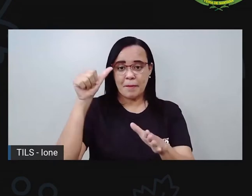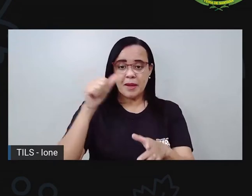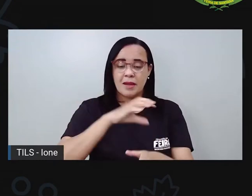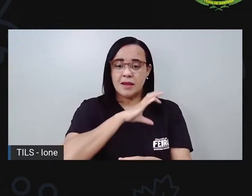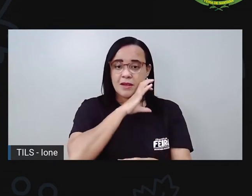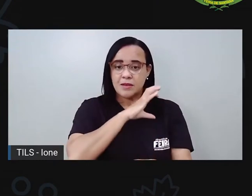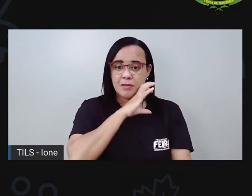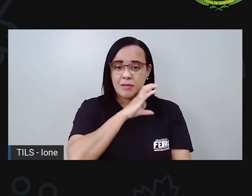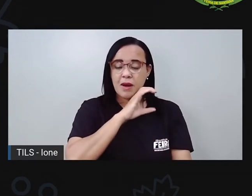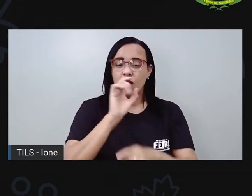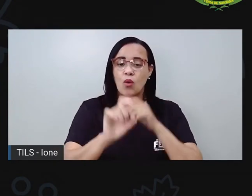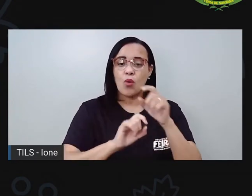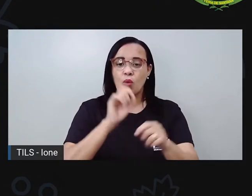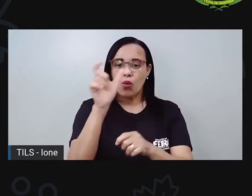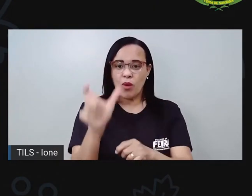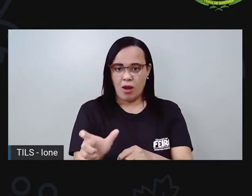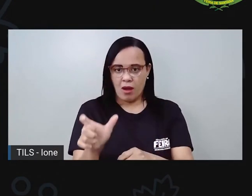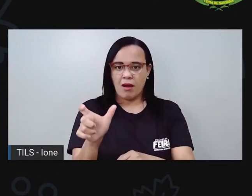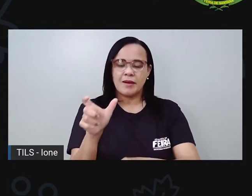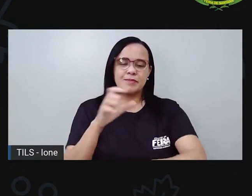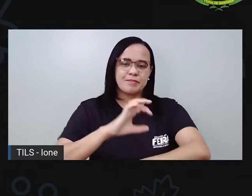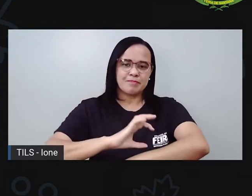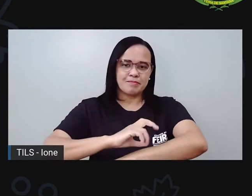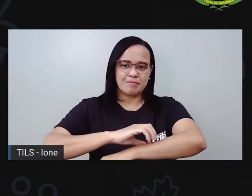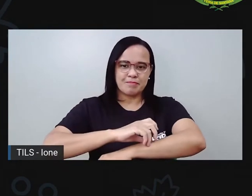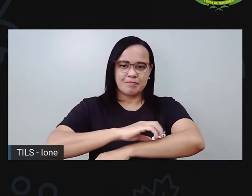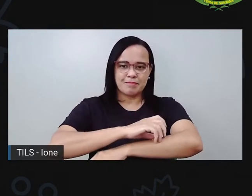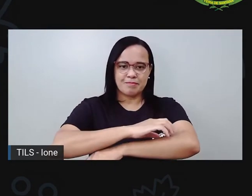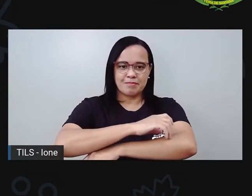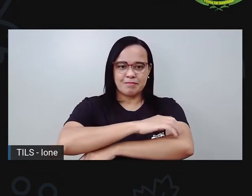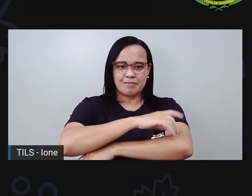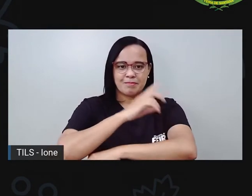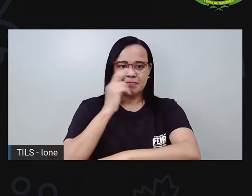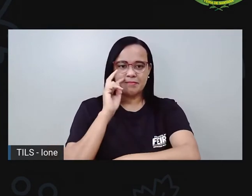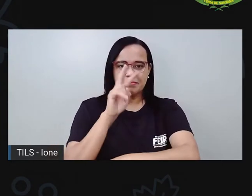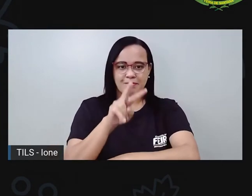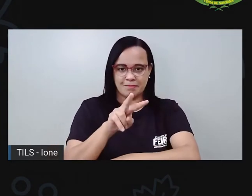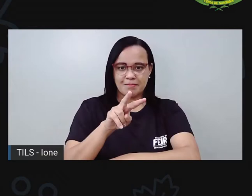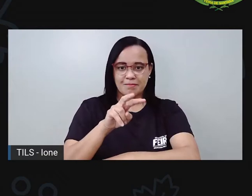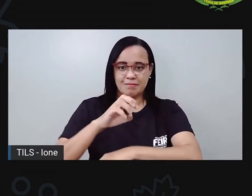é a dona aranha Olha só vou pegar ela aqui ó